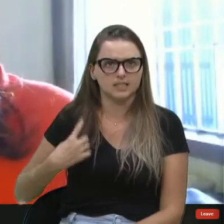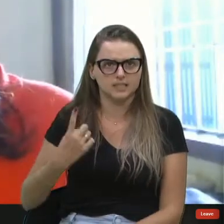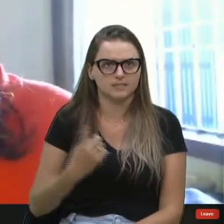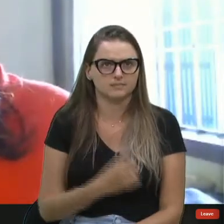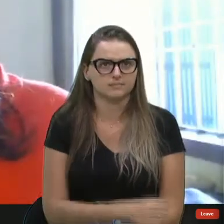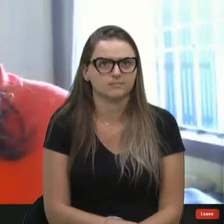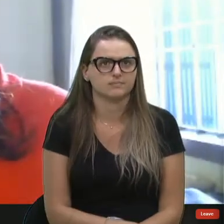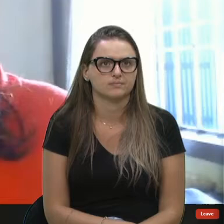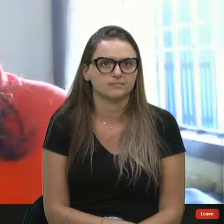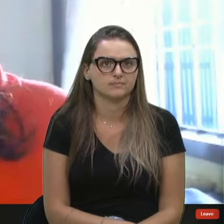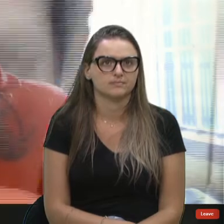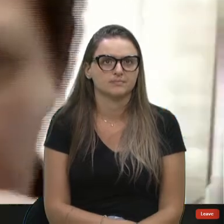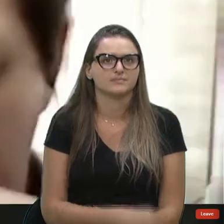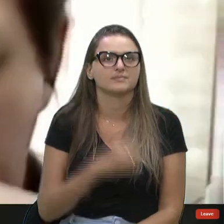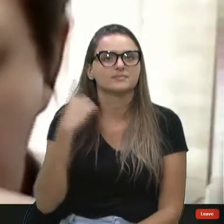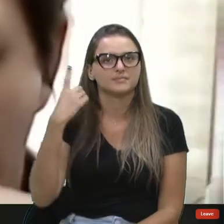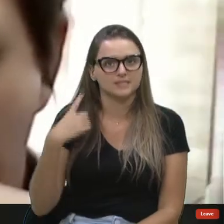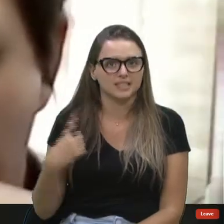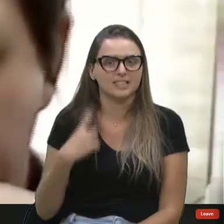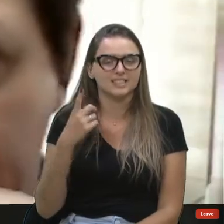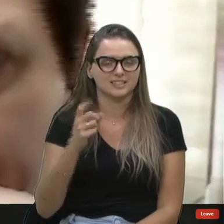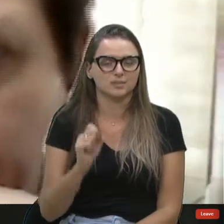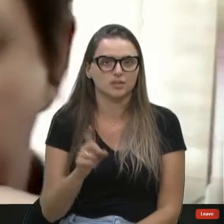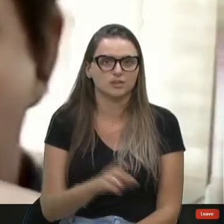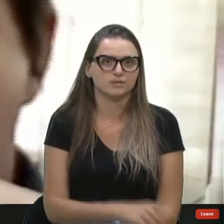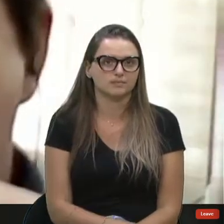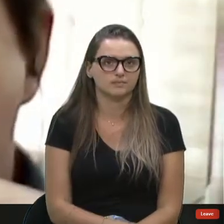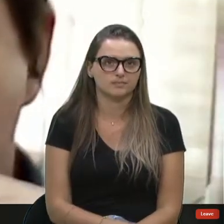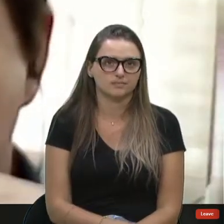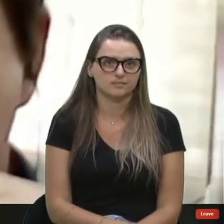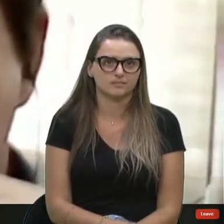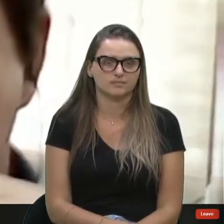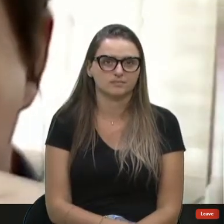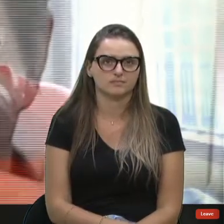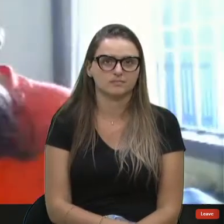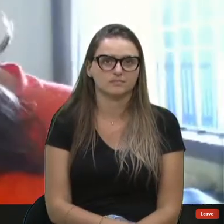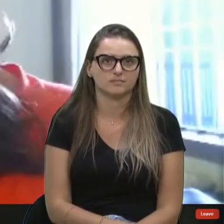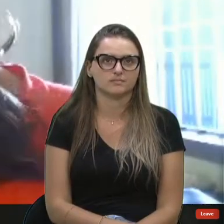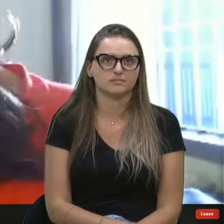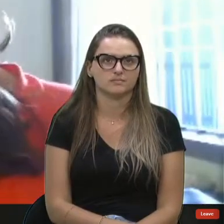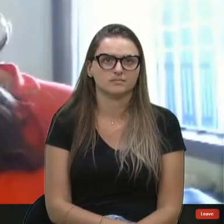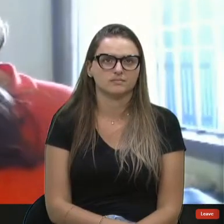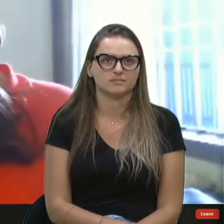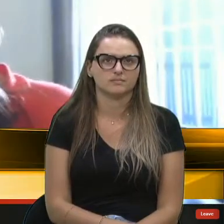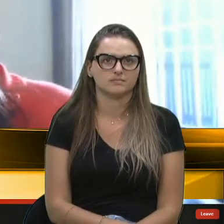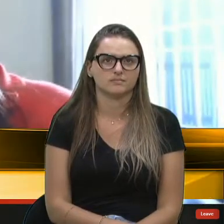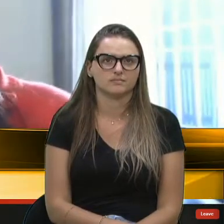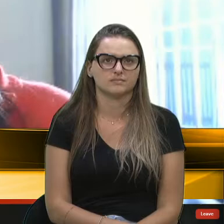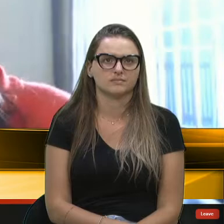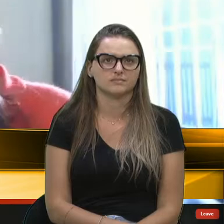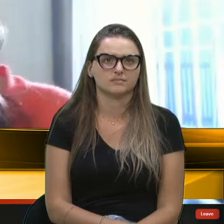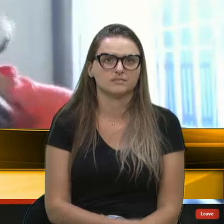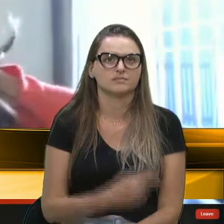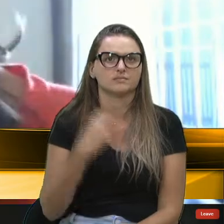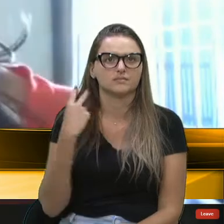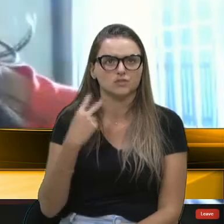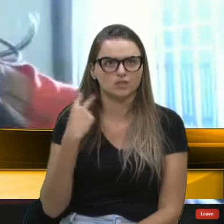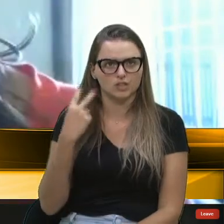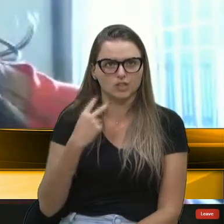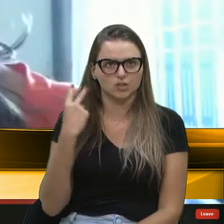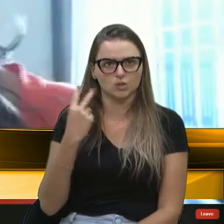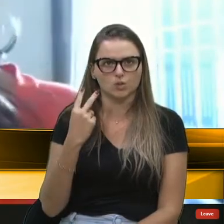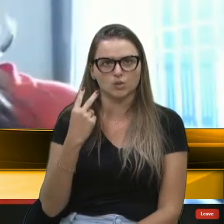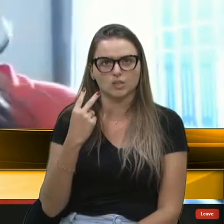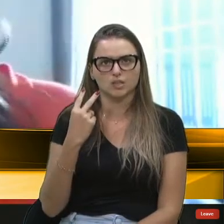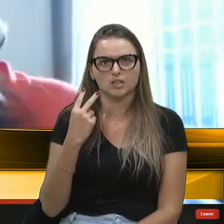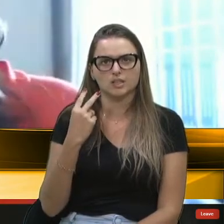Denise. Denise, com a palavra. Bom, vereador Fantinel, primeiro eu queria lhe dizer o seguinte, acho